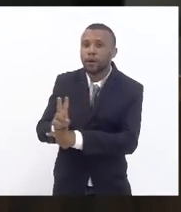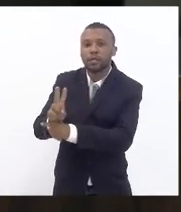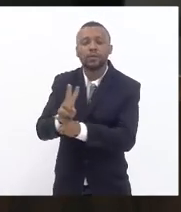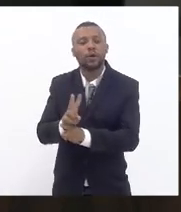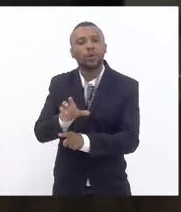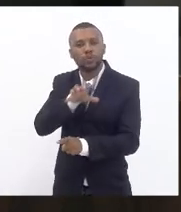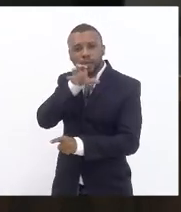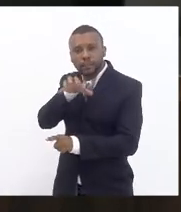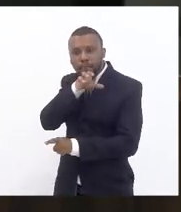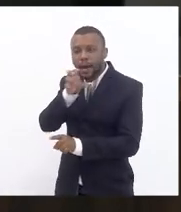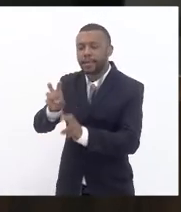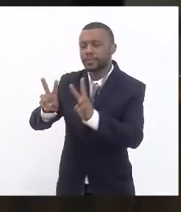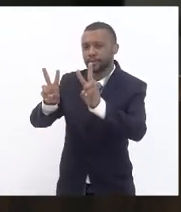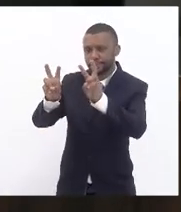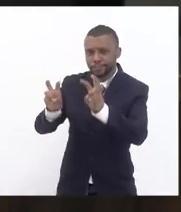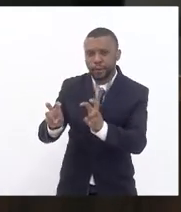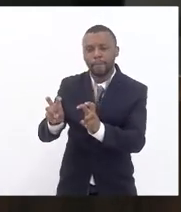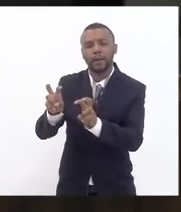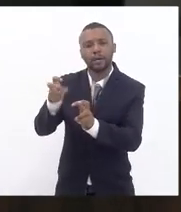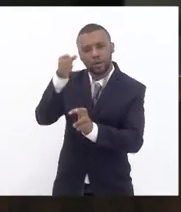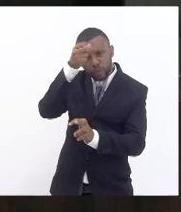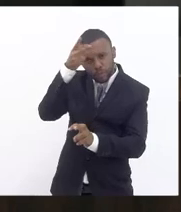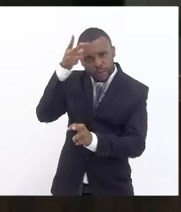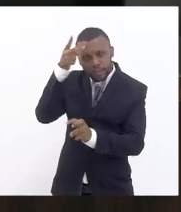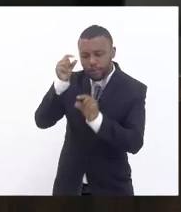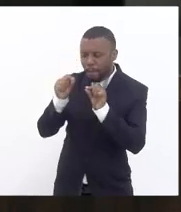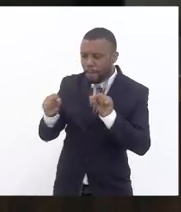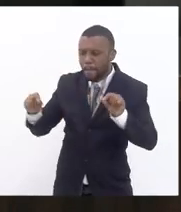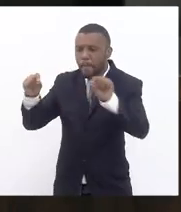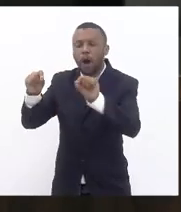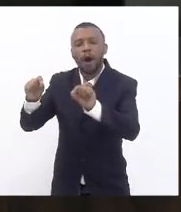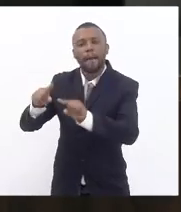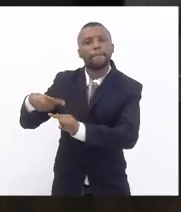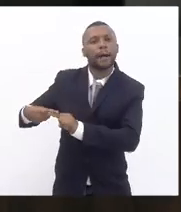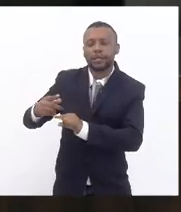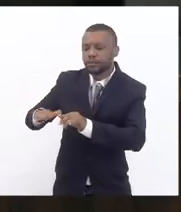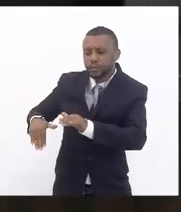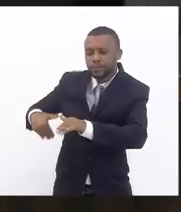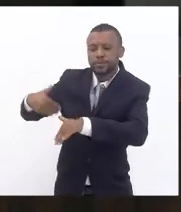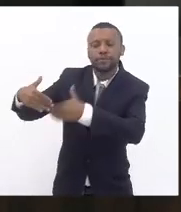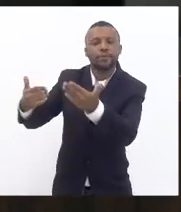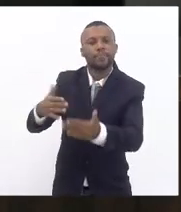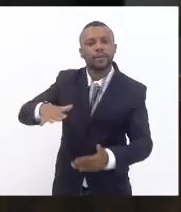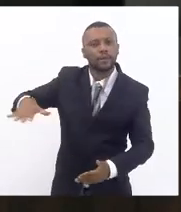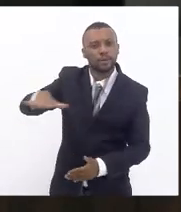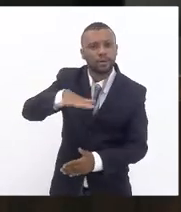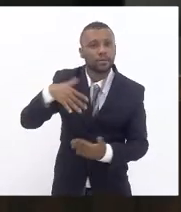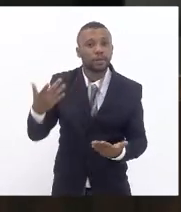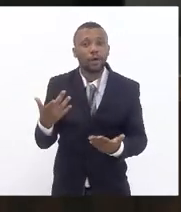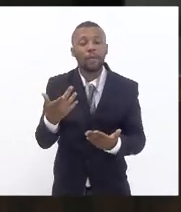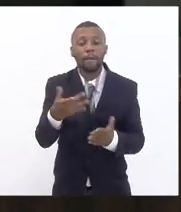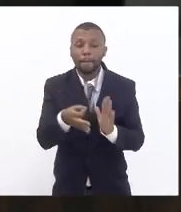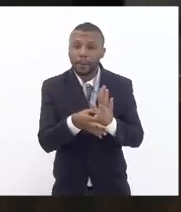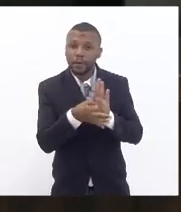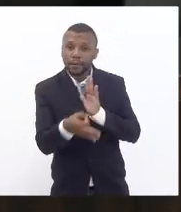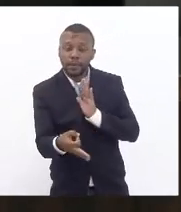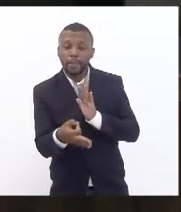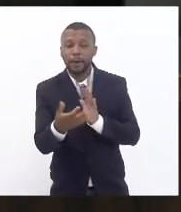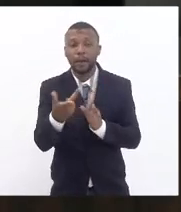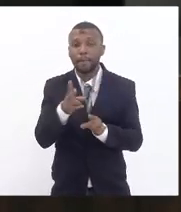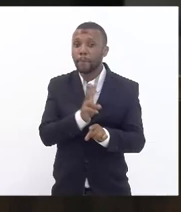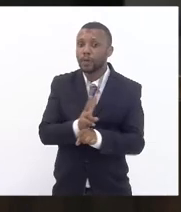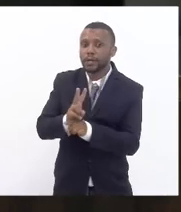assuntos municipais e desenvolvimento regional. Para emitir parecer pela proteção dos animais, deputado Pedro